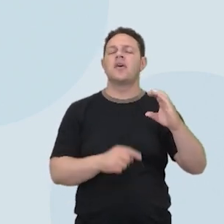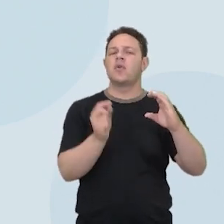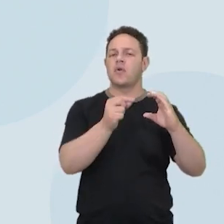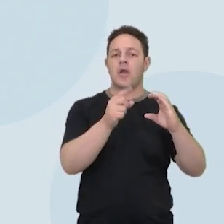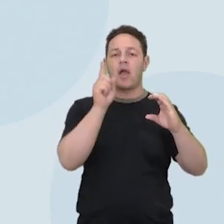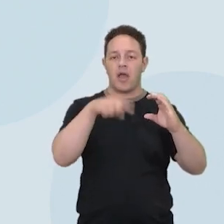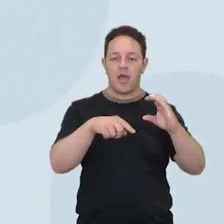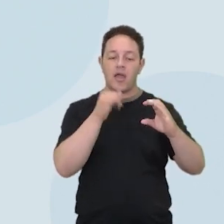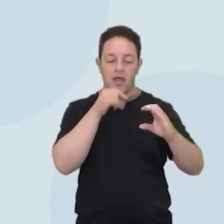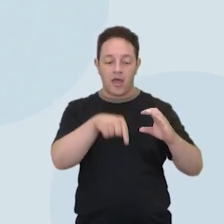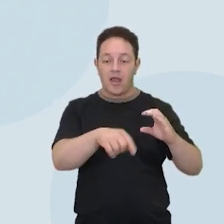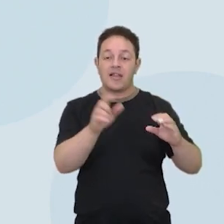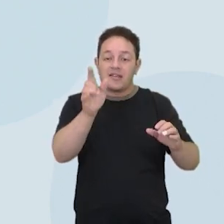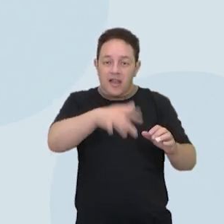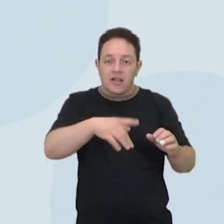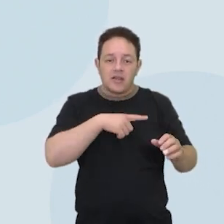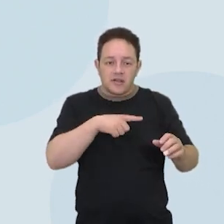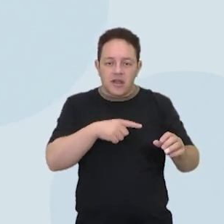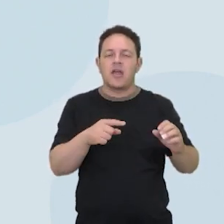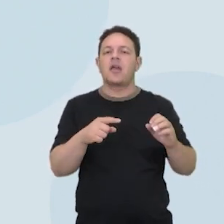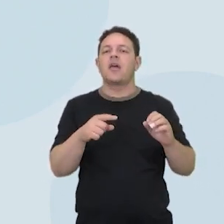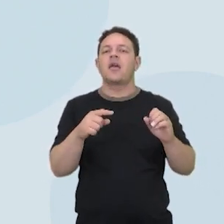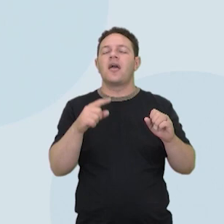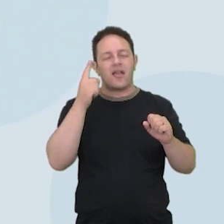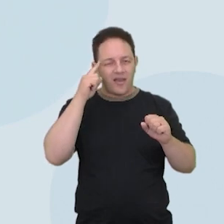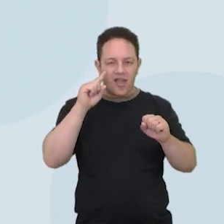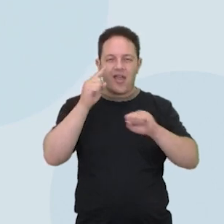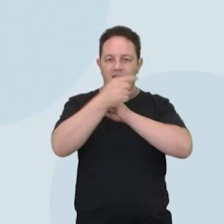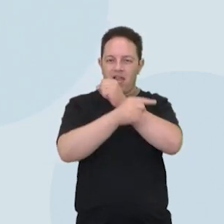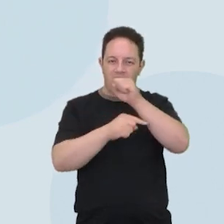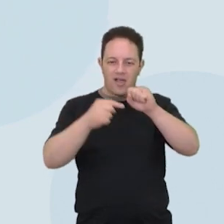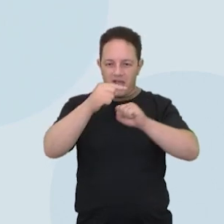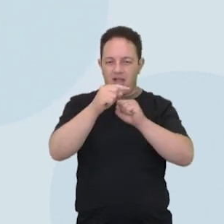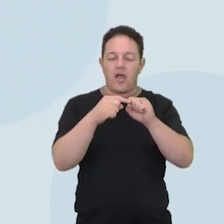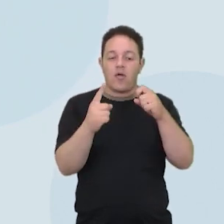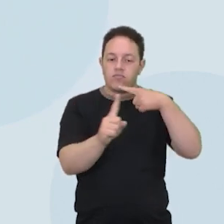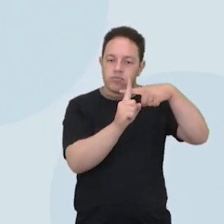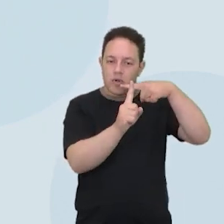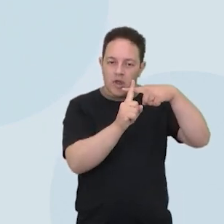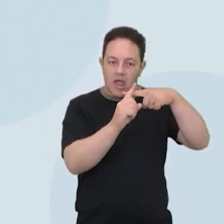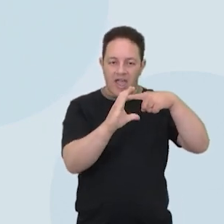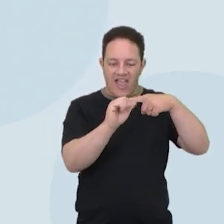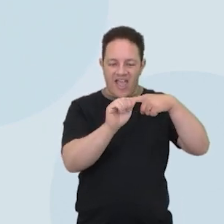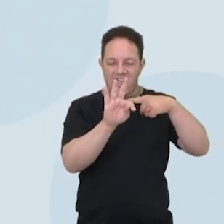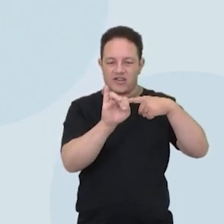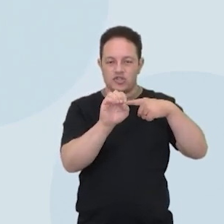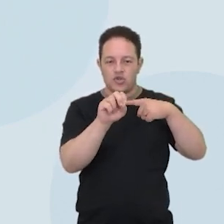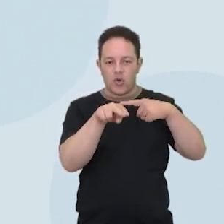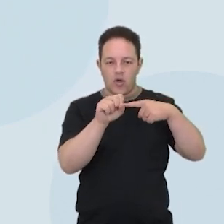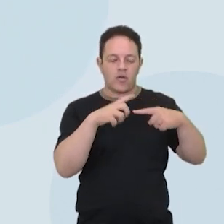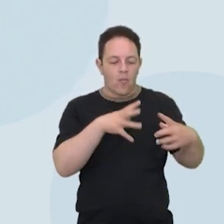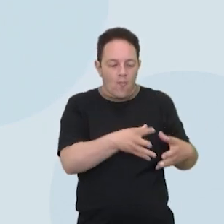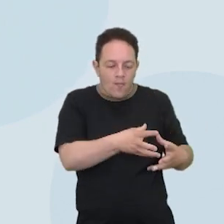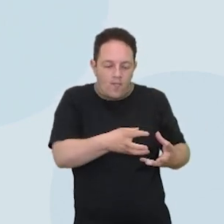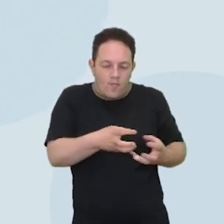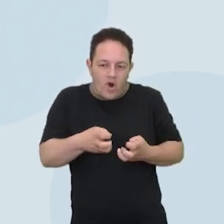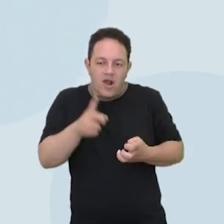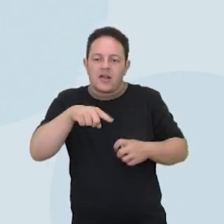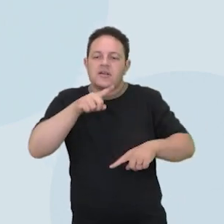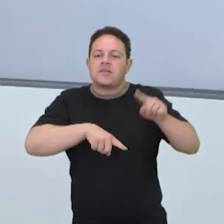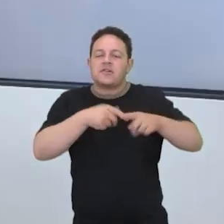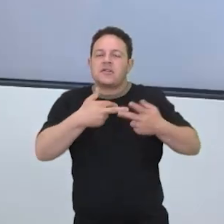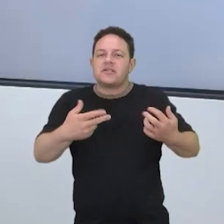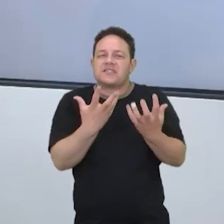quantidade de cargas positivas, ou seja, os cátions, que são adsorvidas pela massa de material seco do